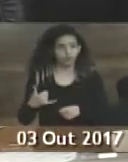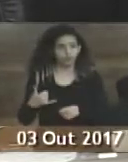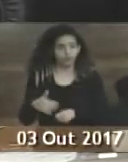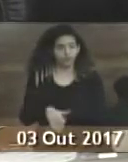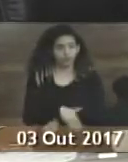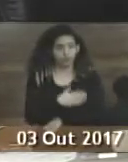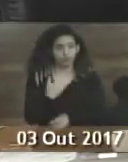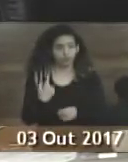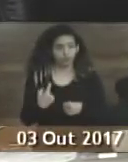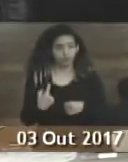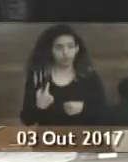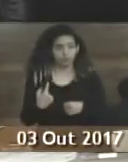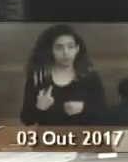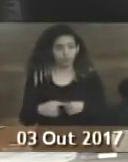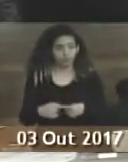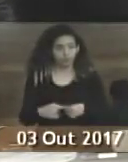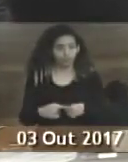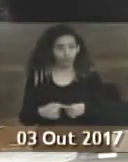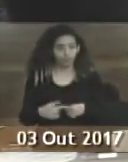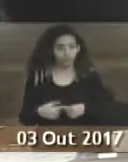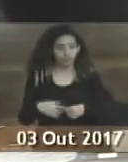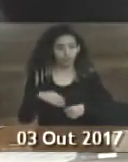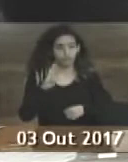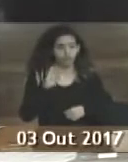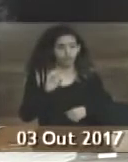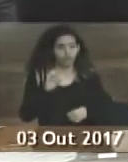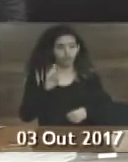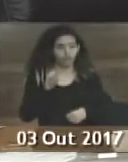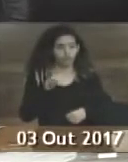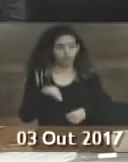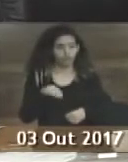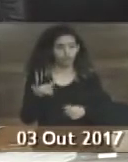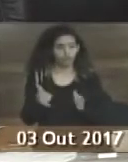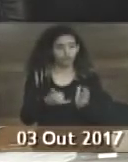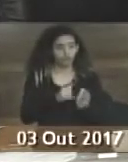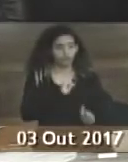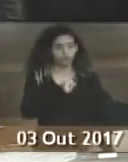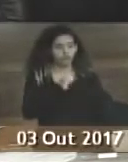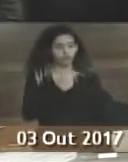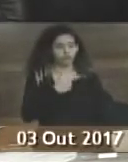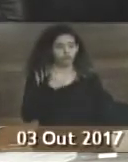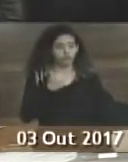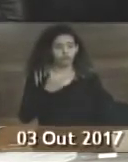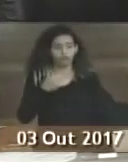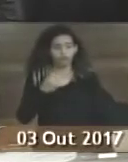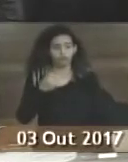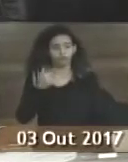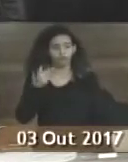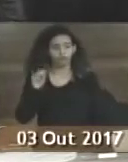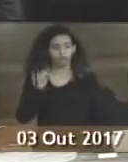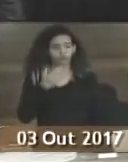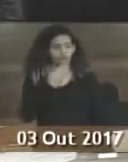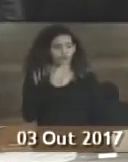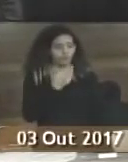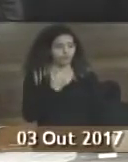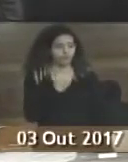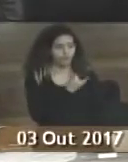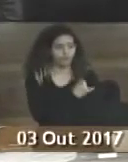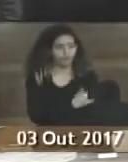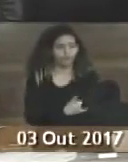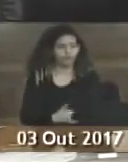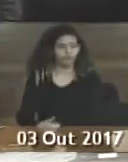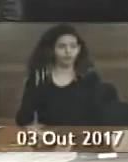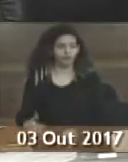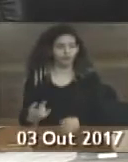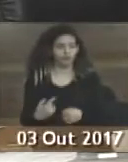Kipe Schneider, no bairro Gamboa do Belém. Indicação número 2798/17, indicando ao prefeito o recapeamento da rua